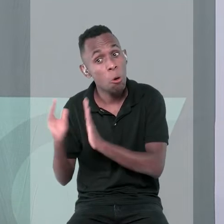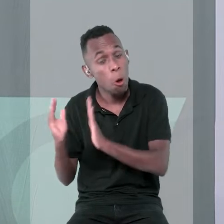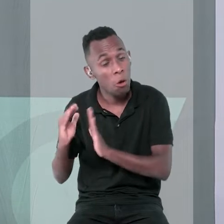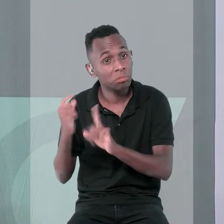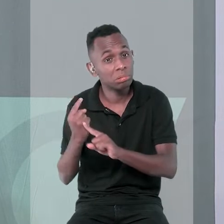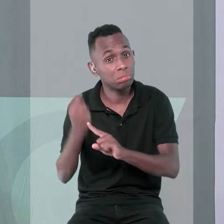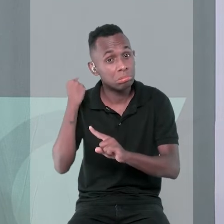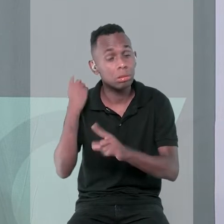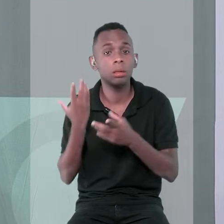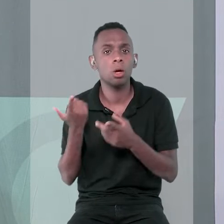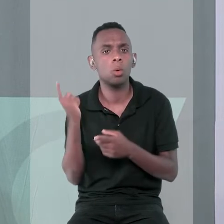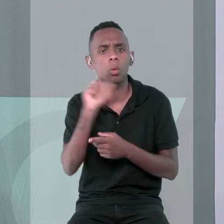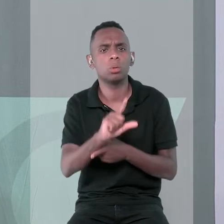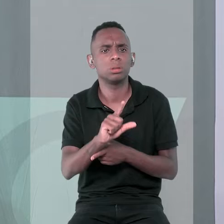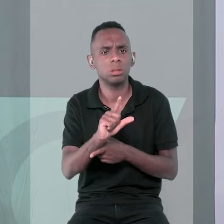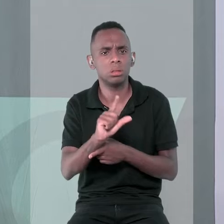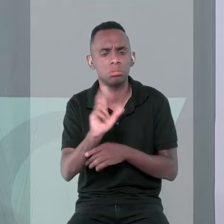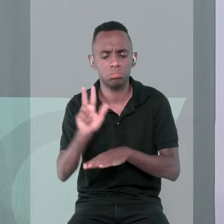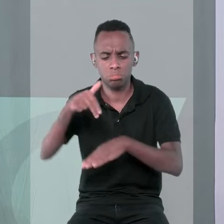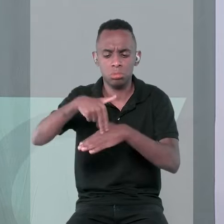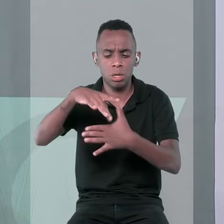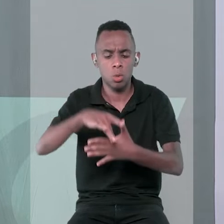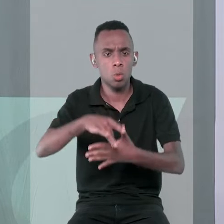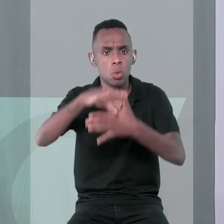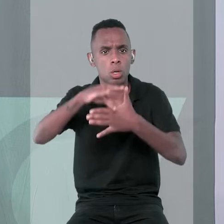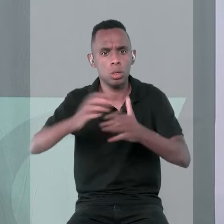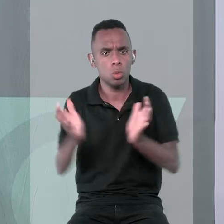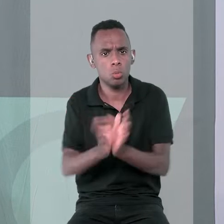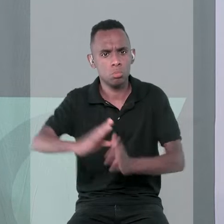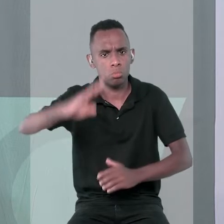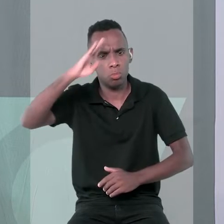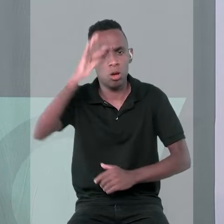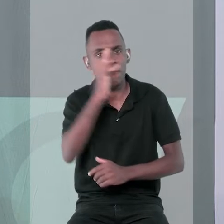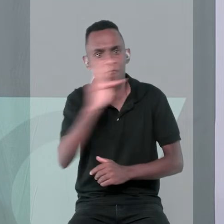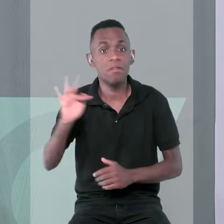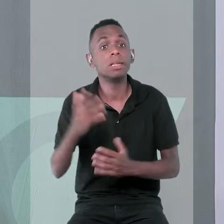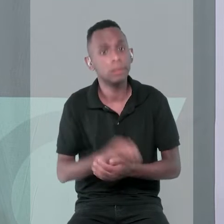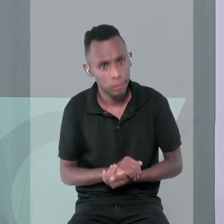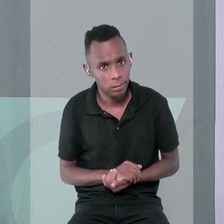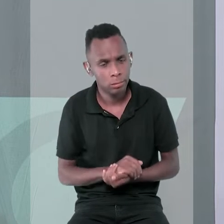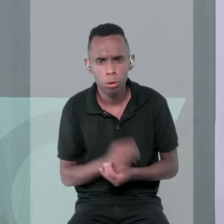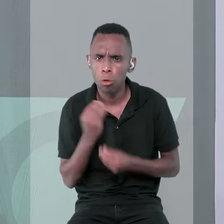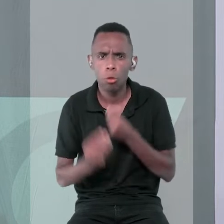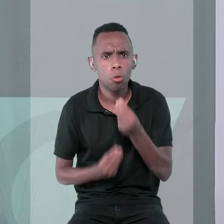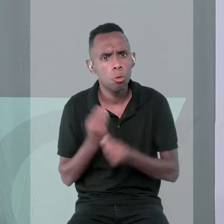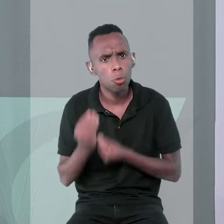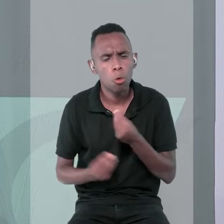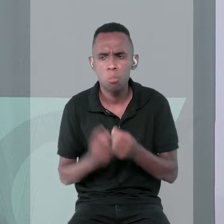1429, consegue ser a líder do exército francês? Que